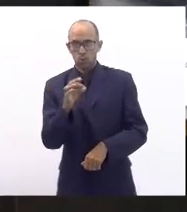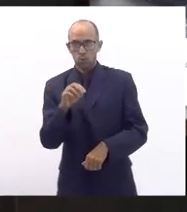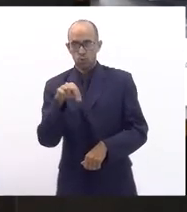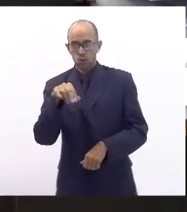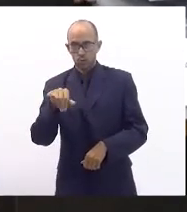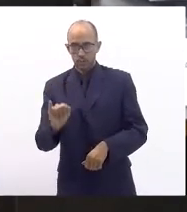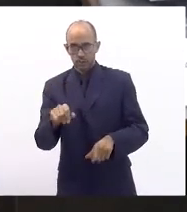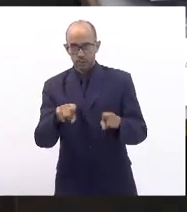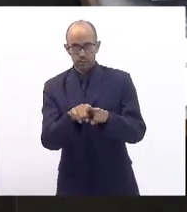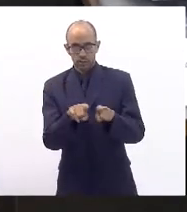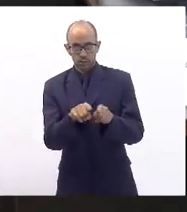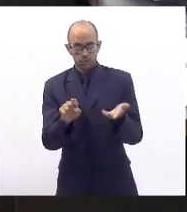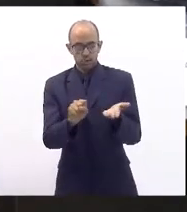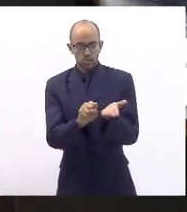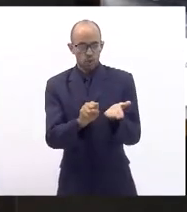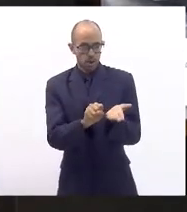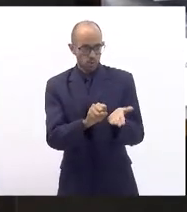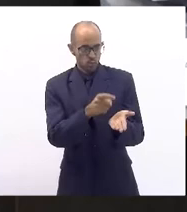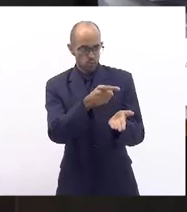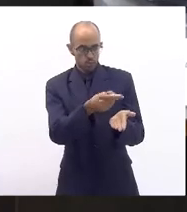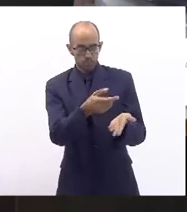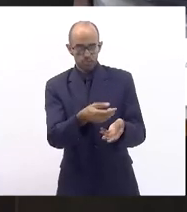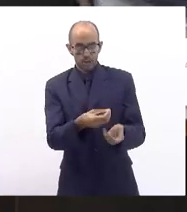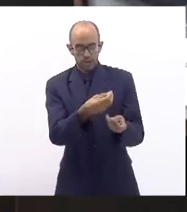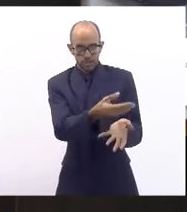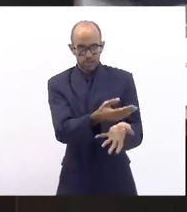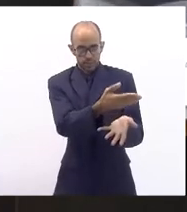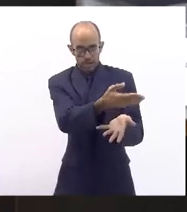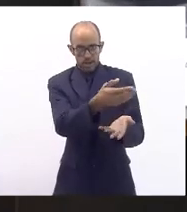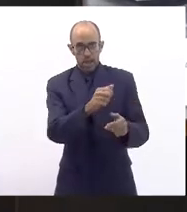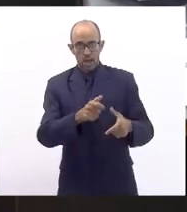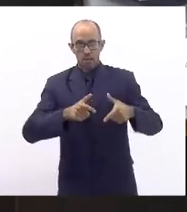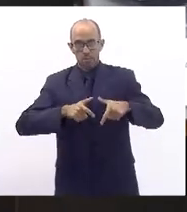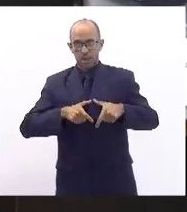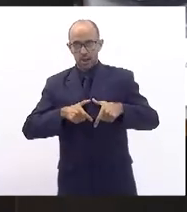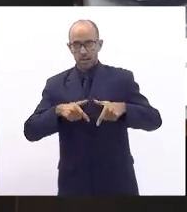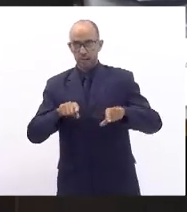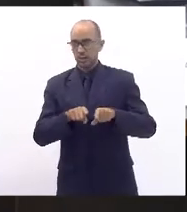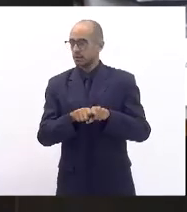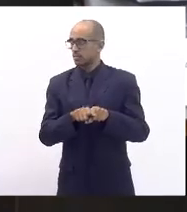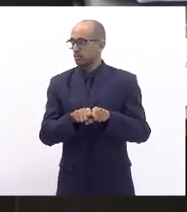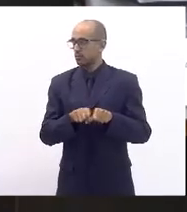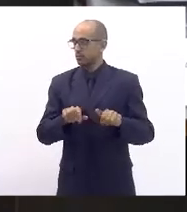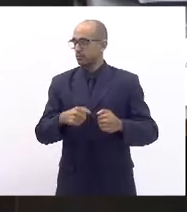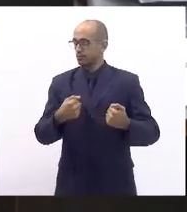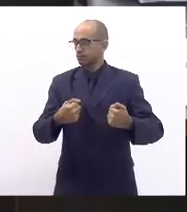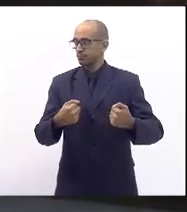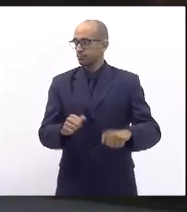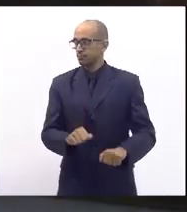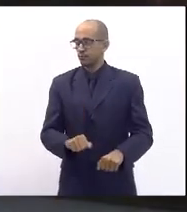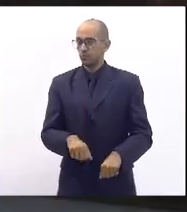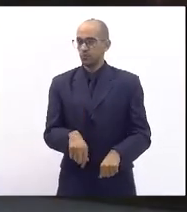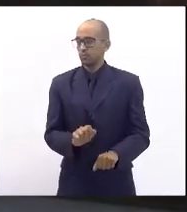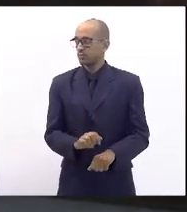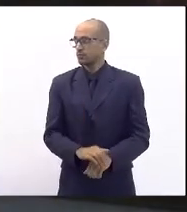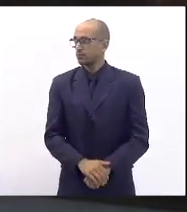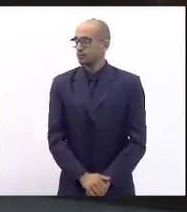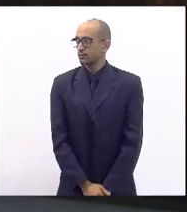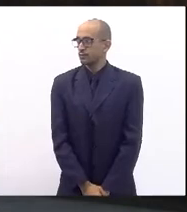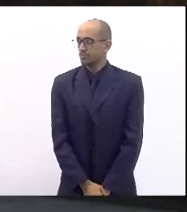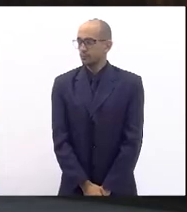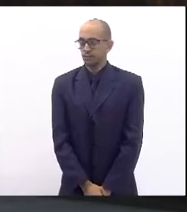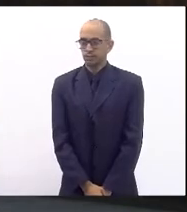Samuel para fazer a entrega e da medalha a e do título